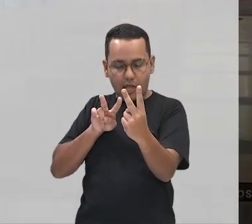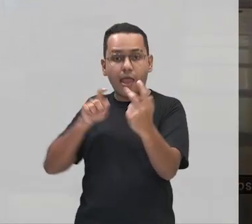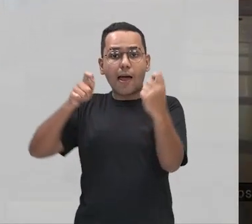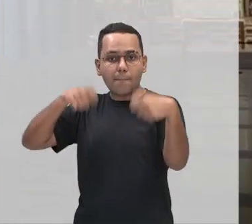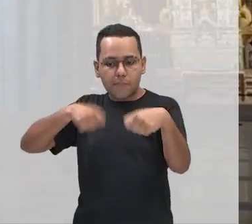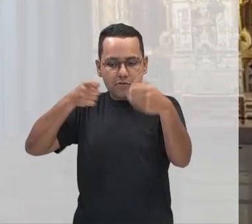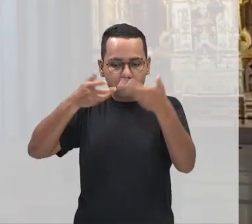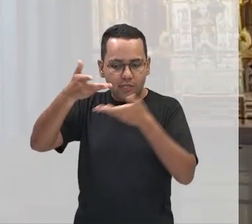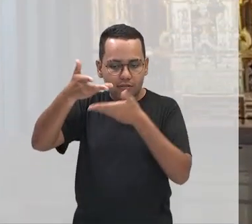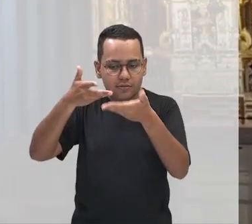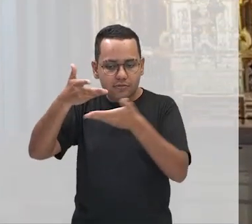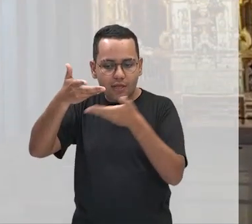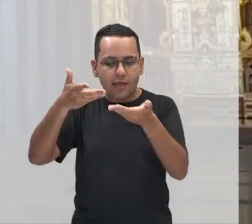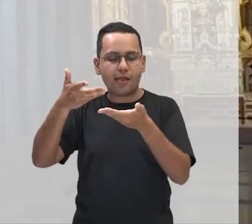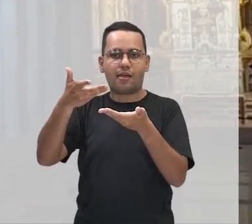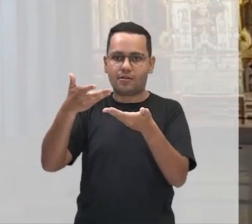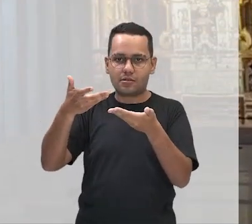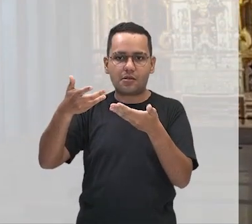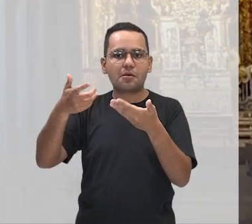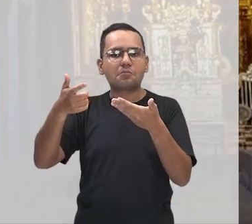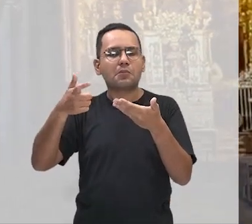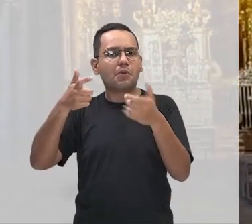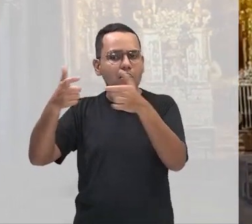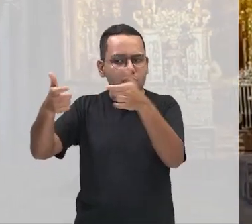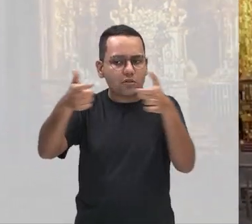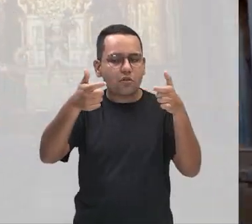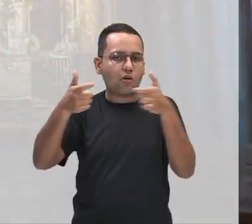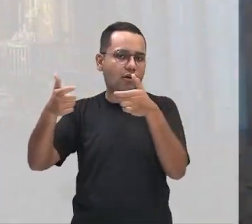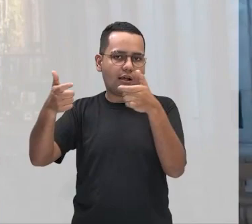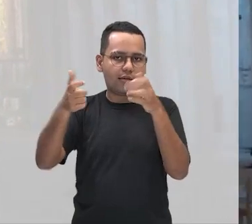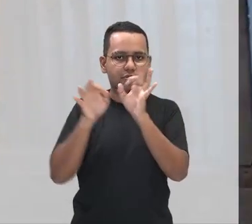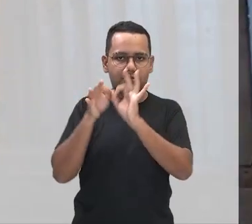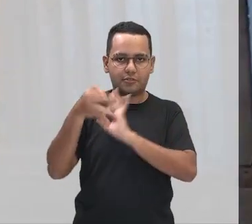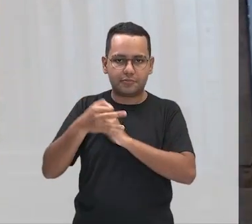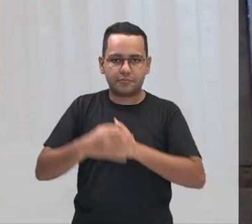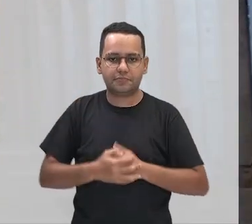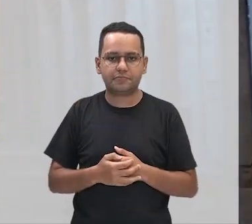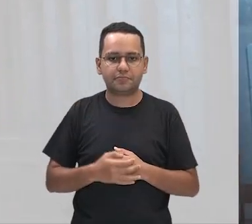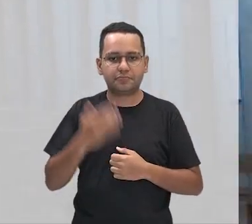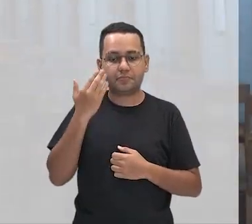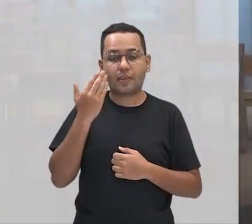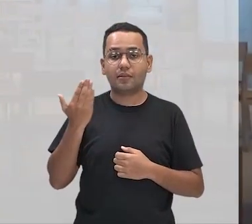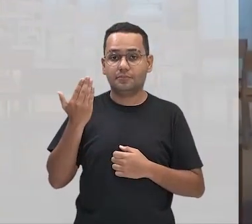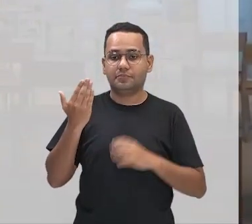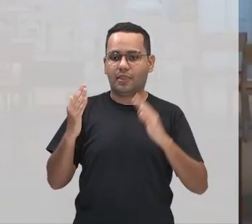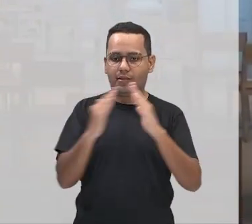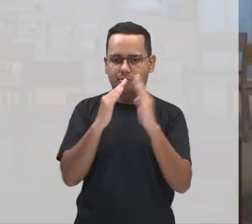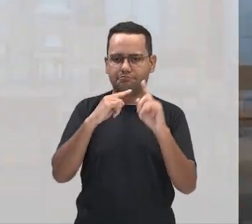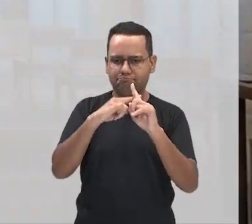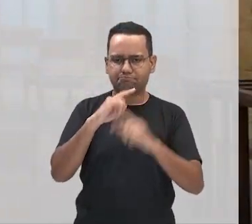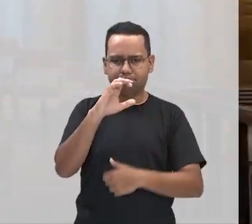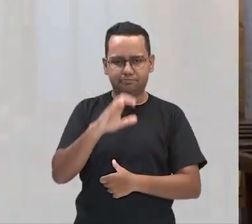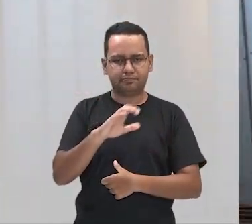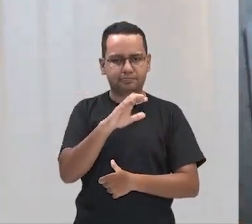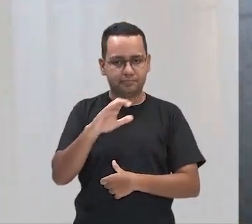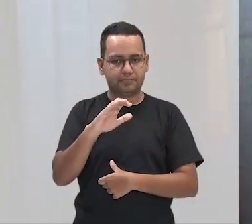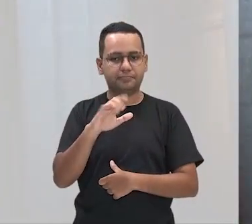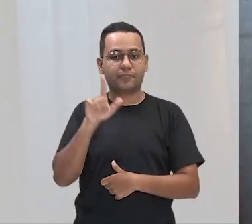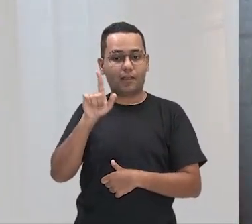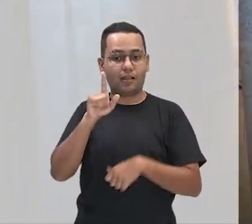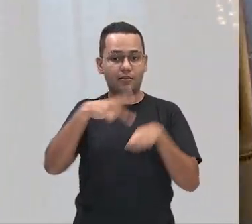lugares mais distantes. Aqui a gente está vendo a parte de dentro da catedral, tá? Olha só.